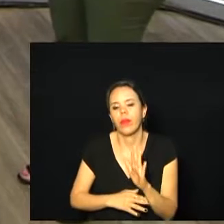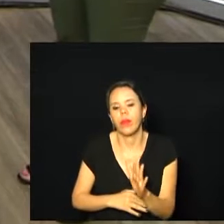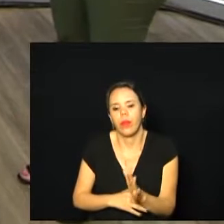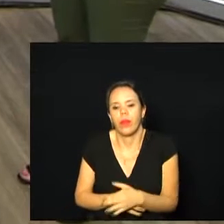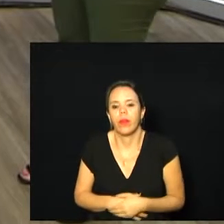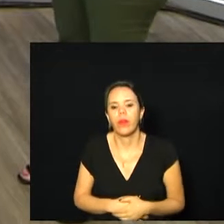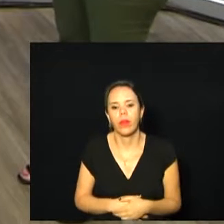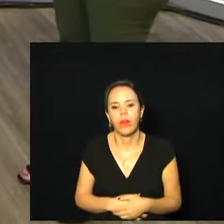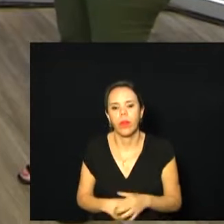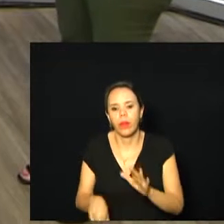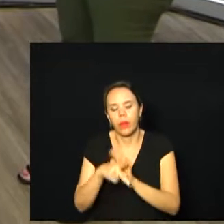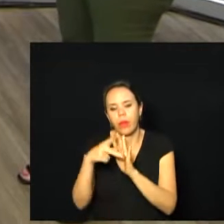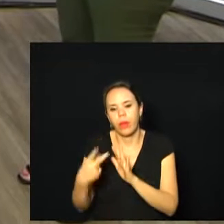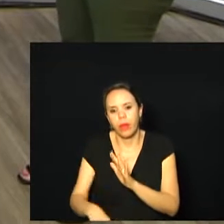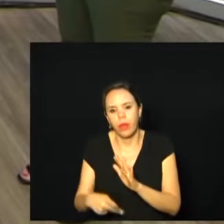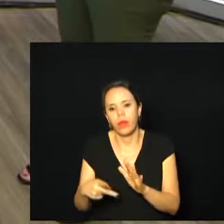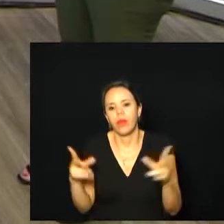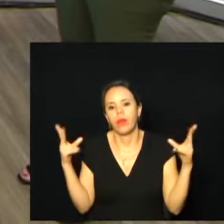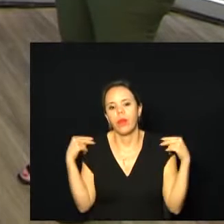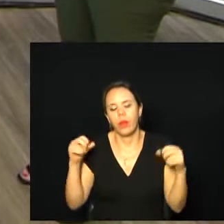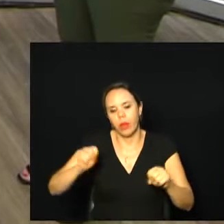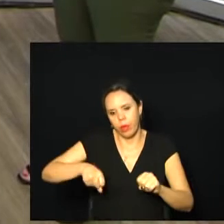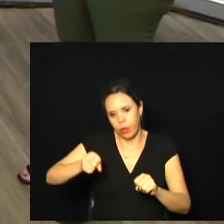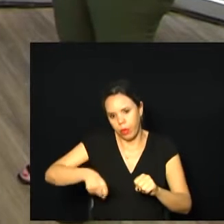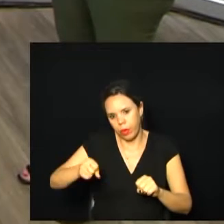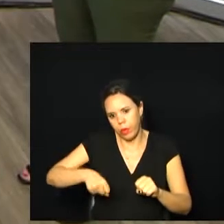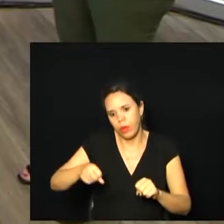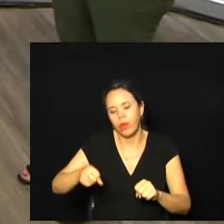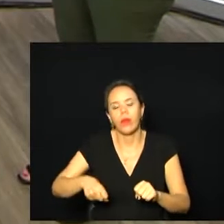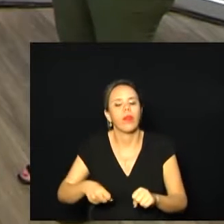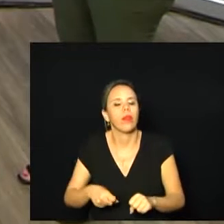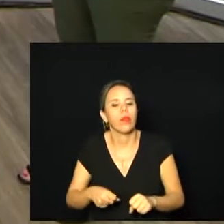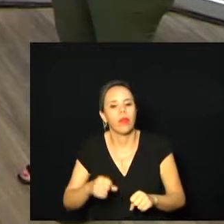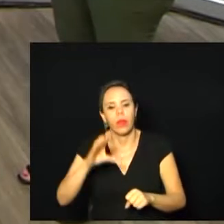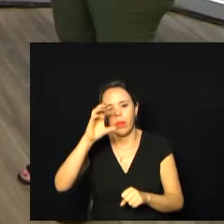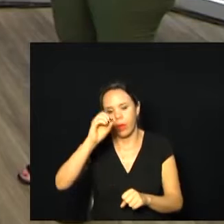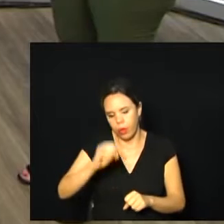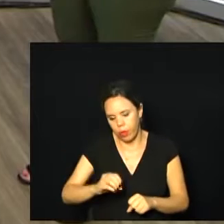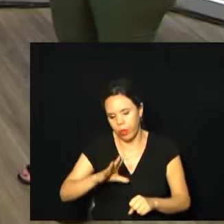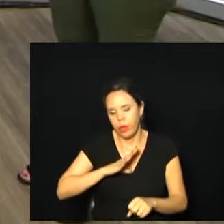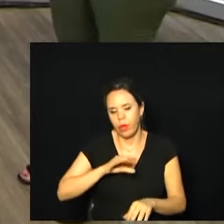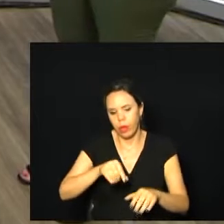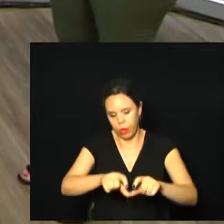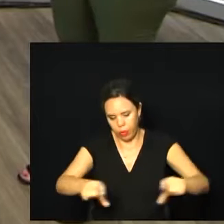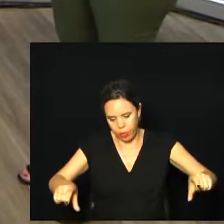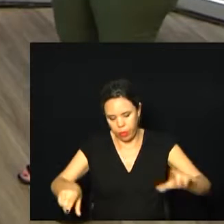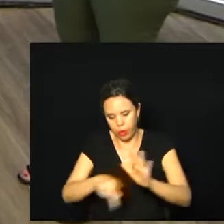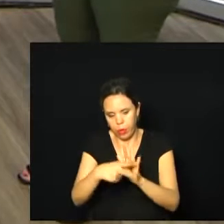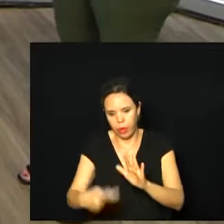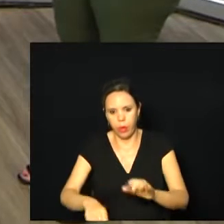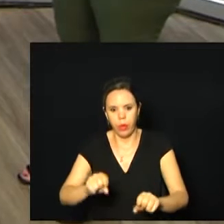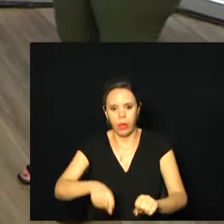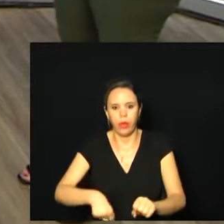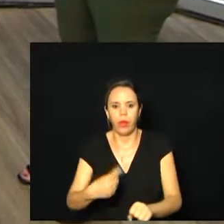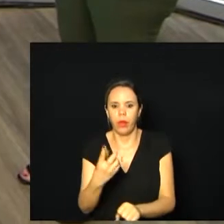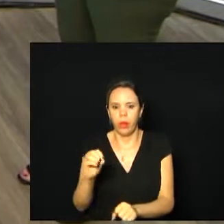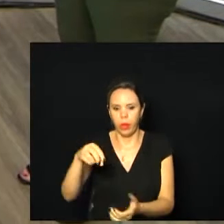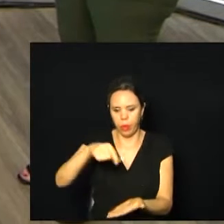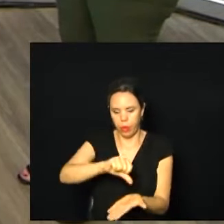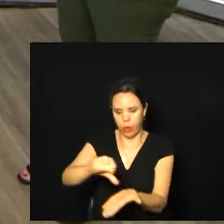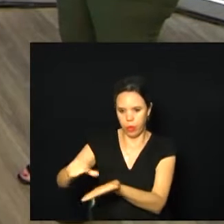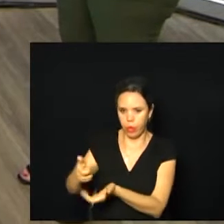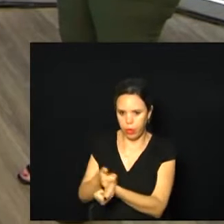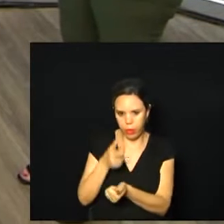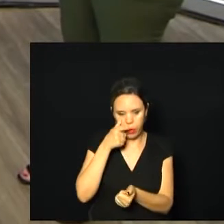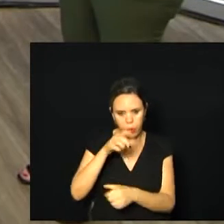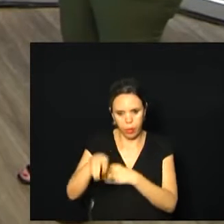recuo exclusivo para os motociclistas nos semáforos da cidade. Já foram anunciados 10 pontos, a gente vai acompanhar